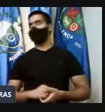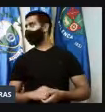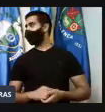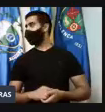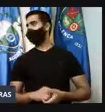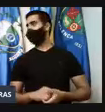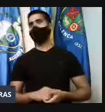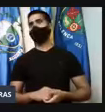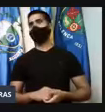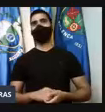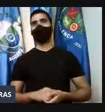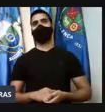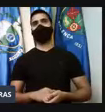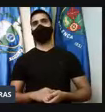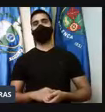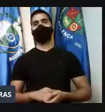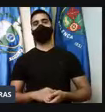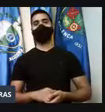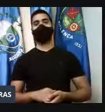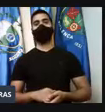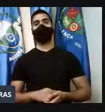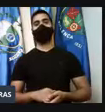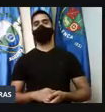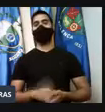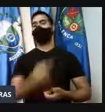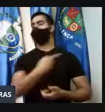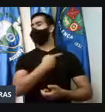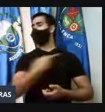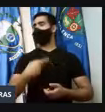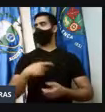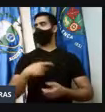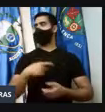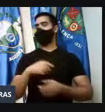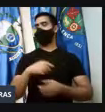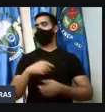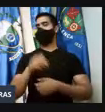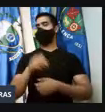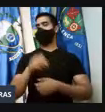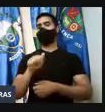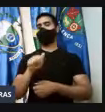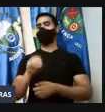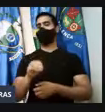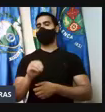Requerimento 220, excelentíssimo senhor presidente, Saulo de Tarso,